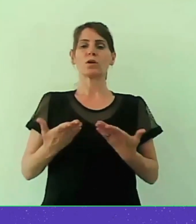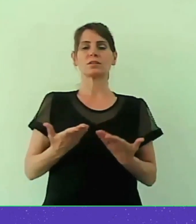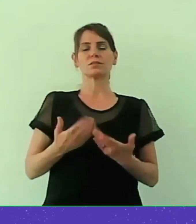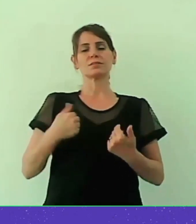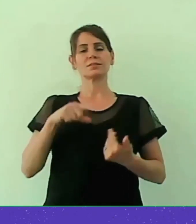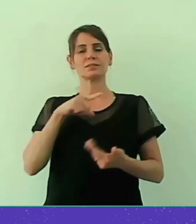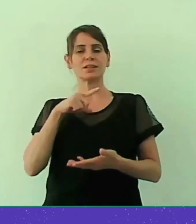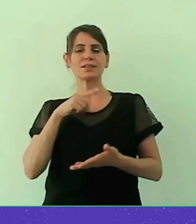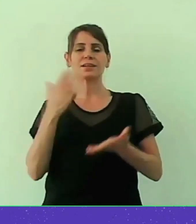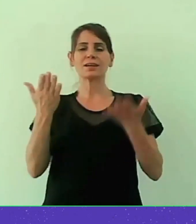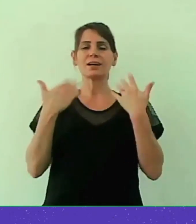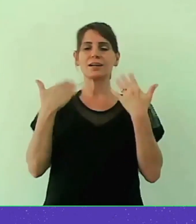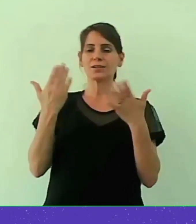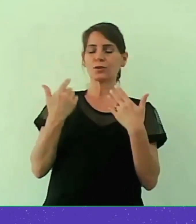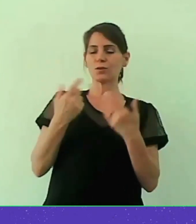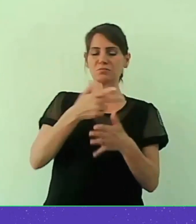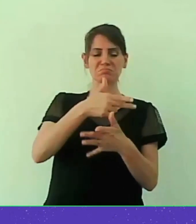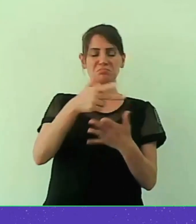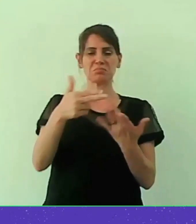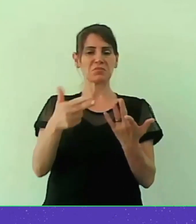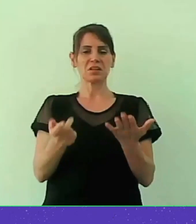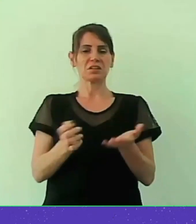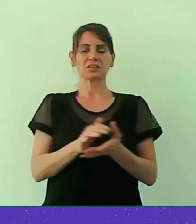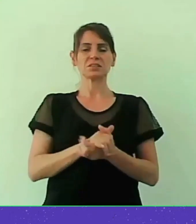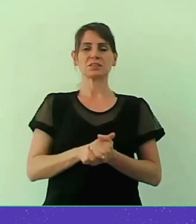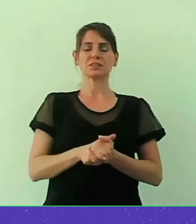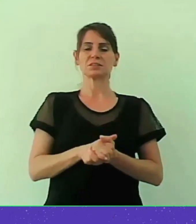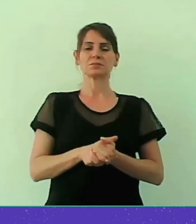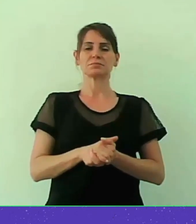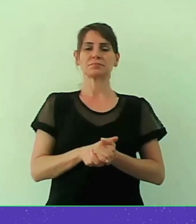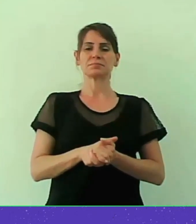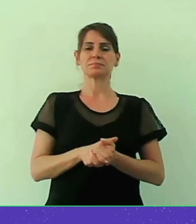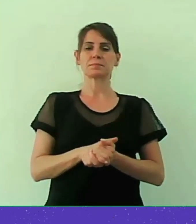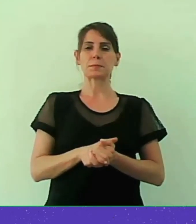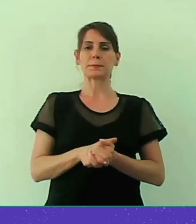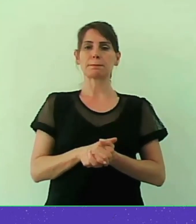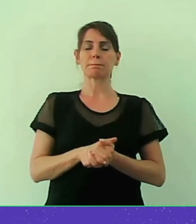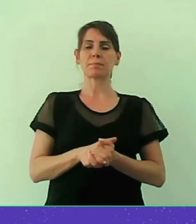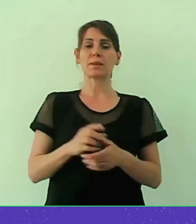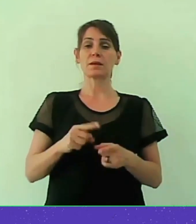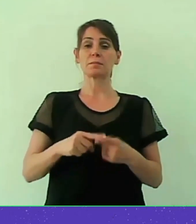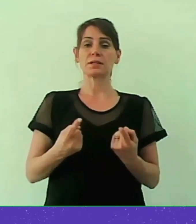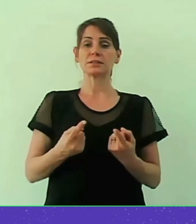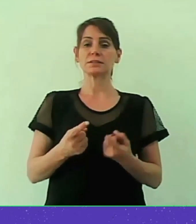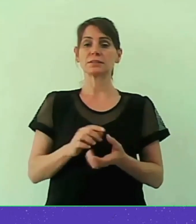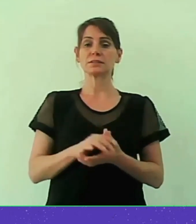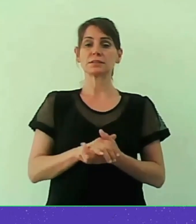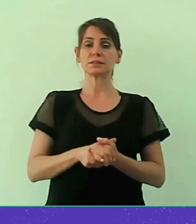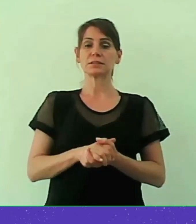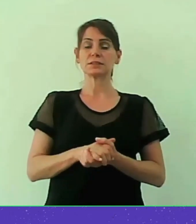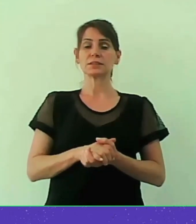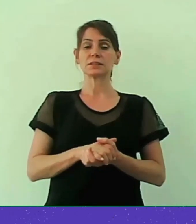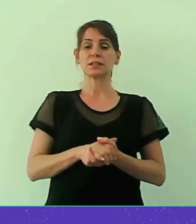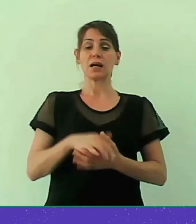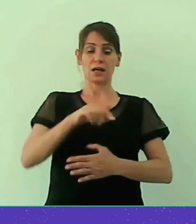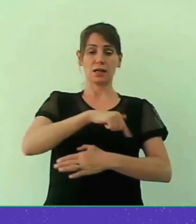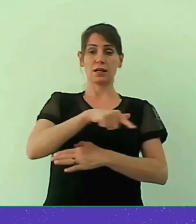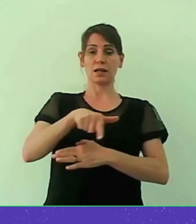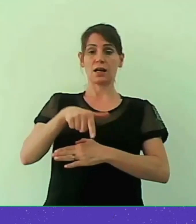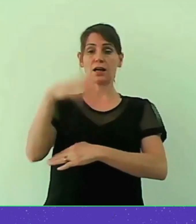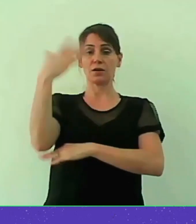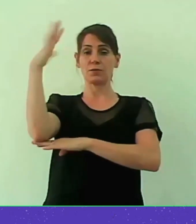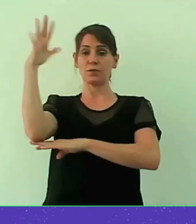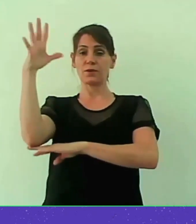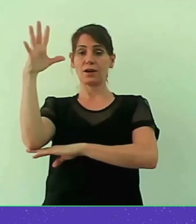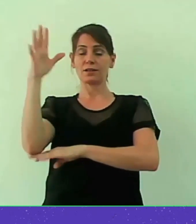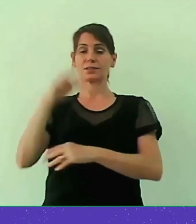das circunstâncias terrenas, mas a sua folha fica verde, e no ano da